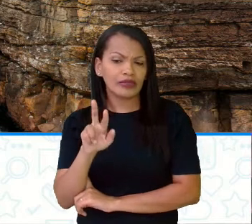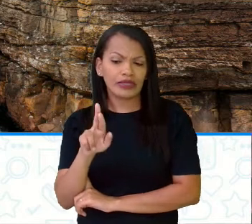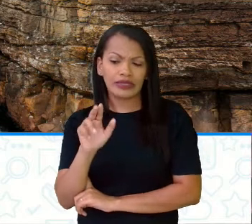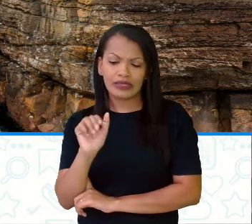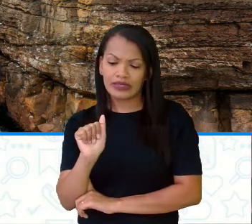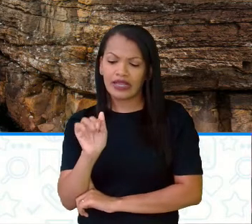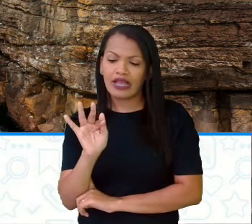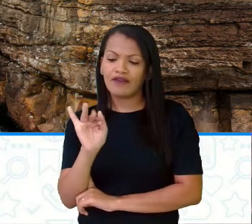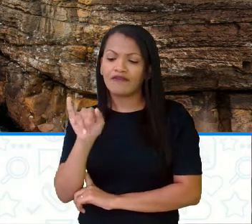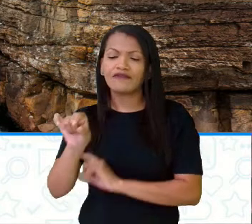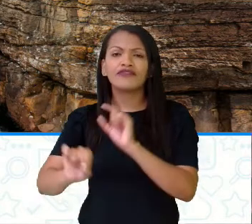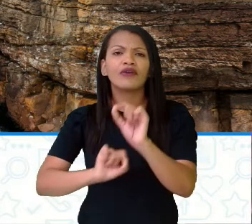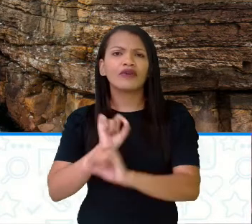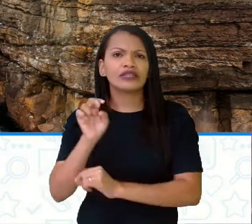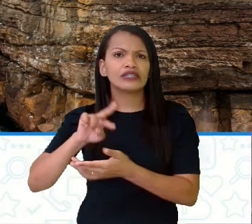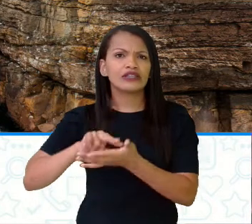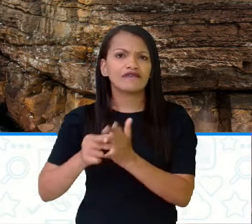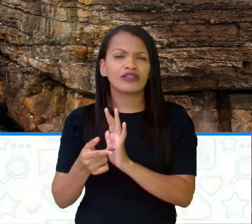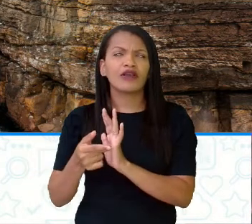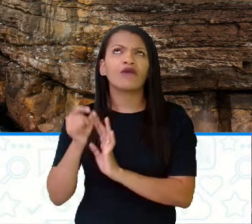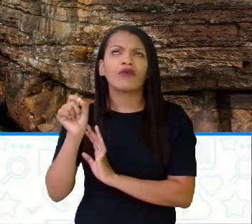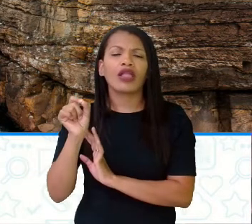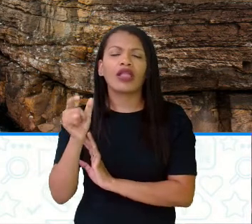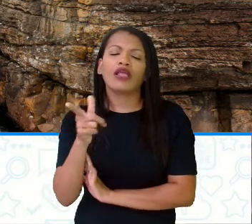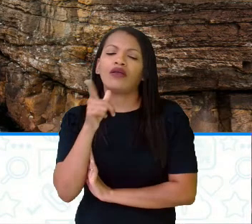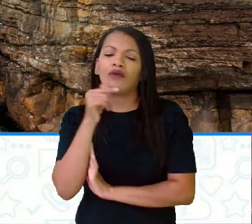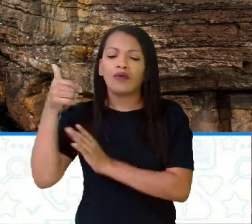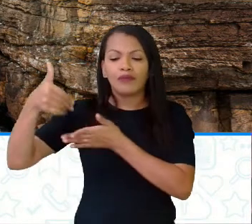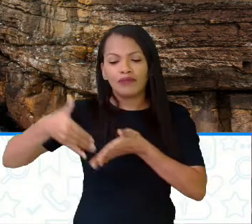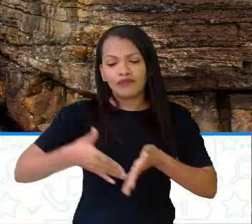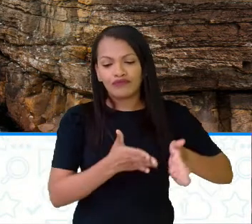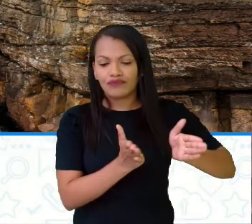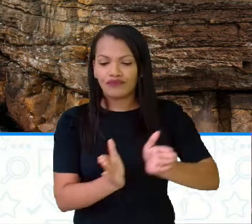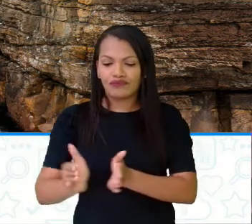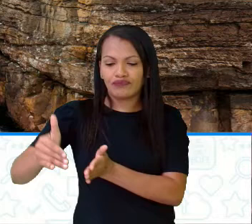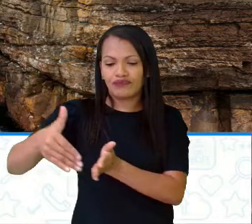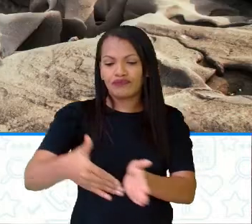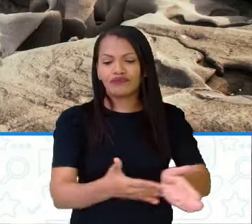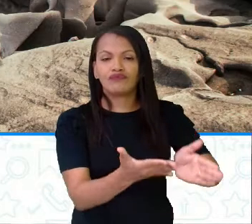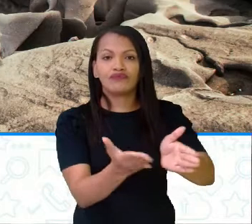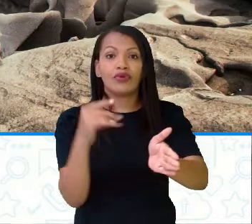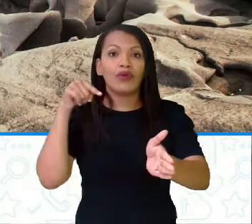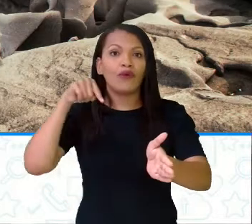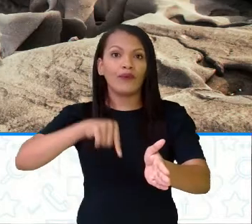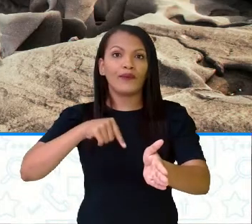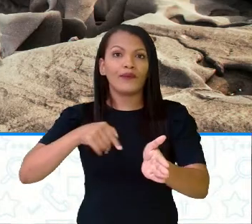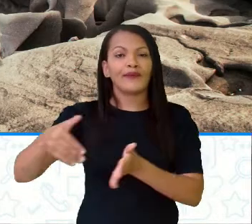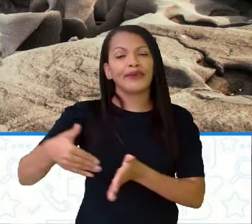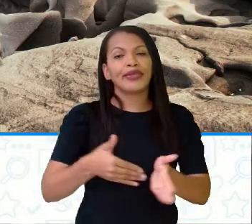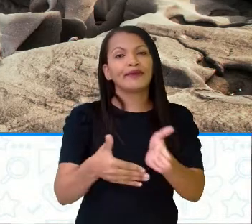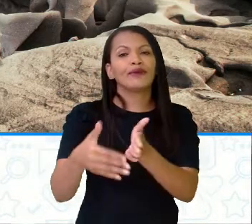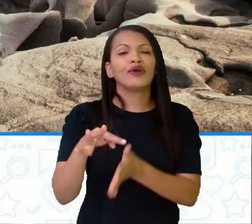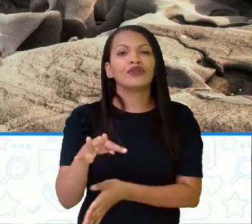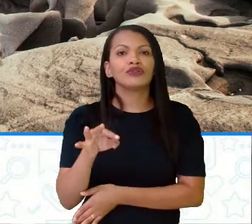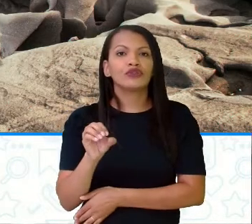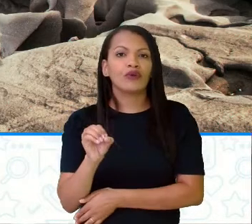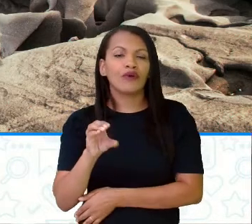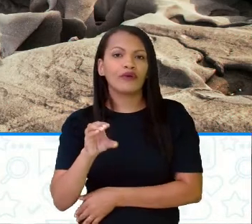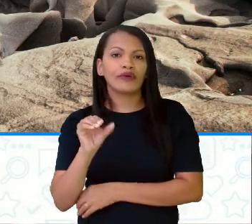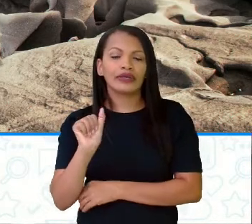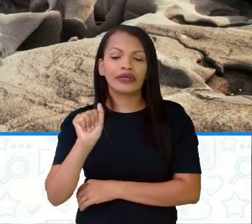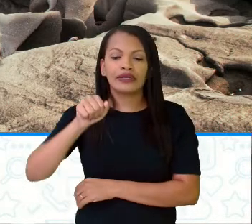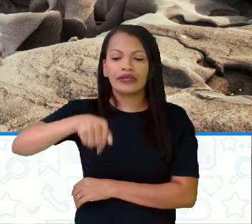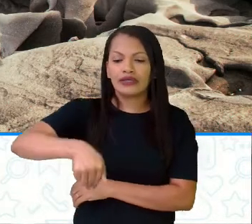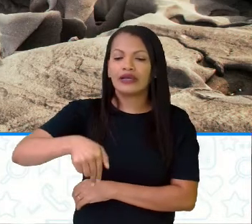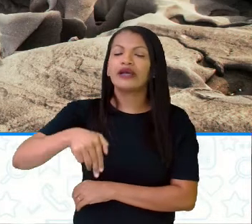que passam por aquela região, e eu posso citar o rio Tocantins, que é o que passa por ali. Tá? E também eles têm uma